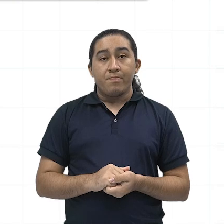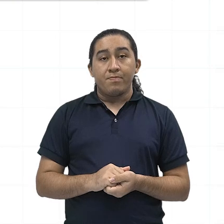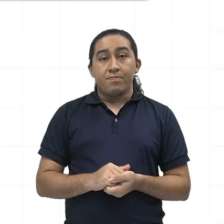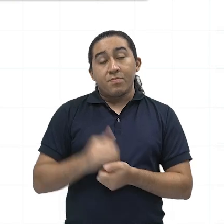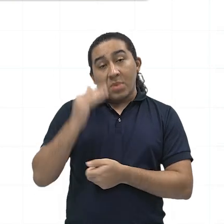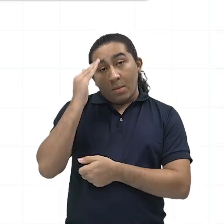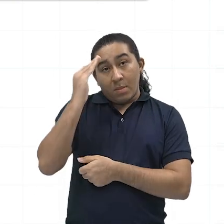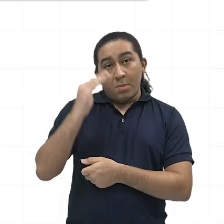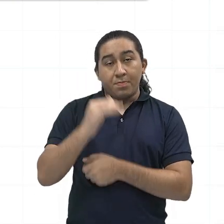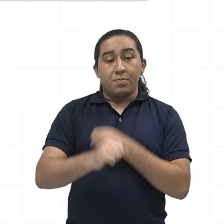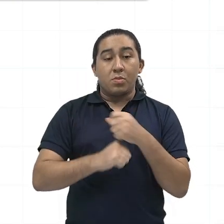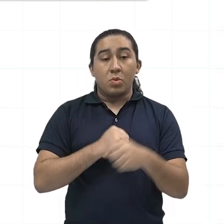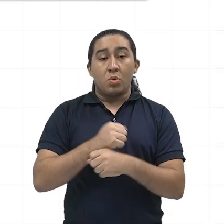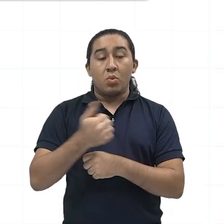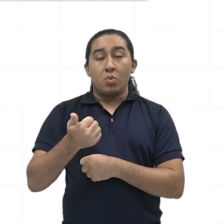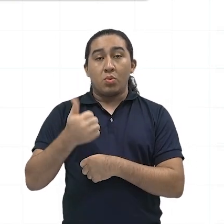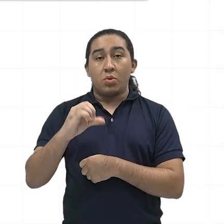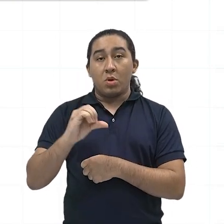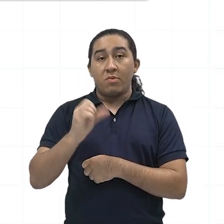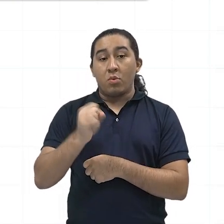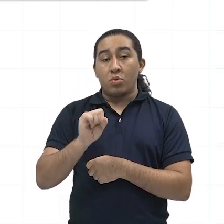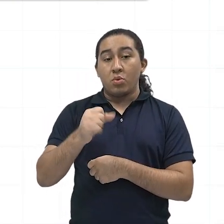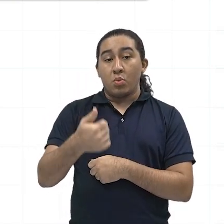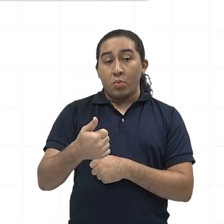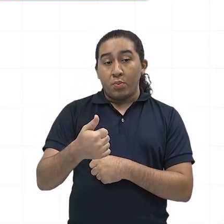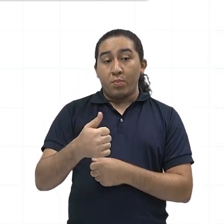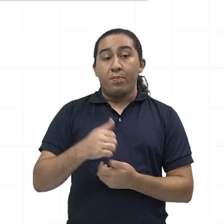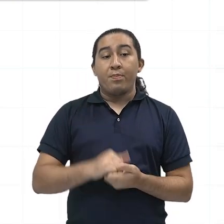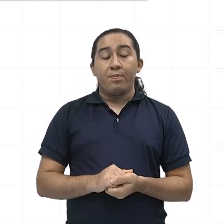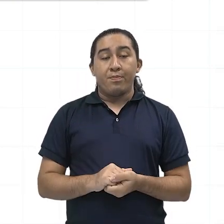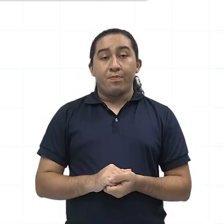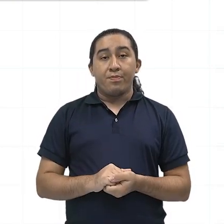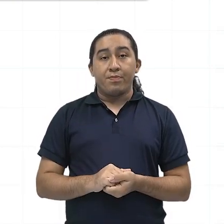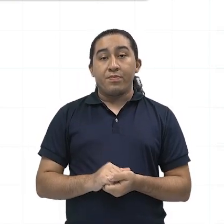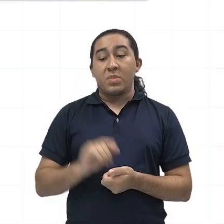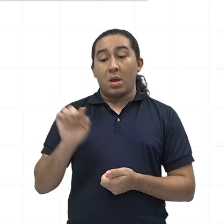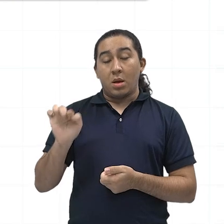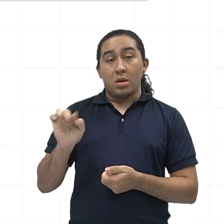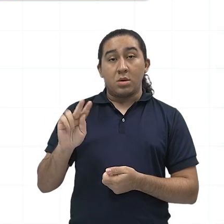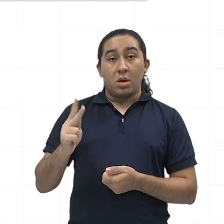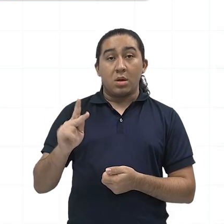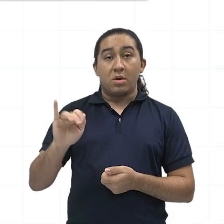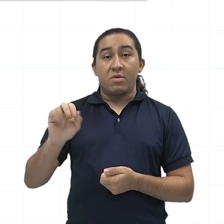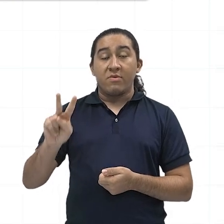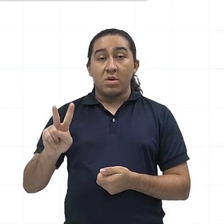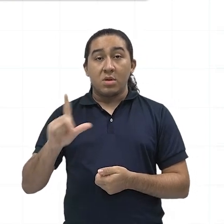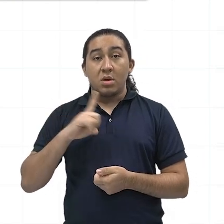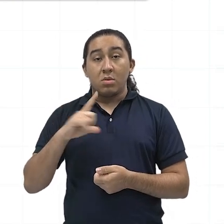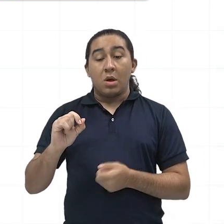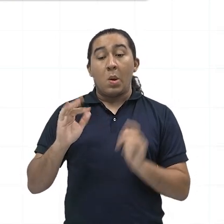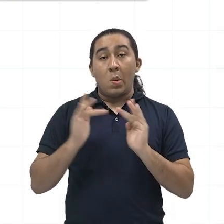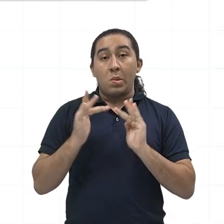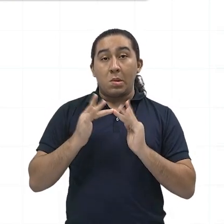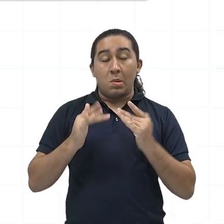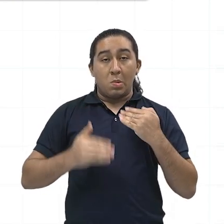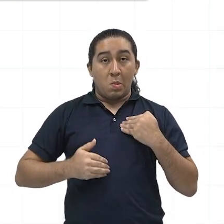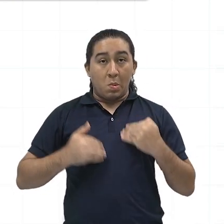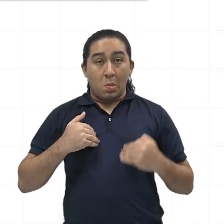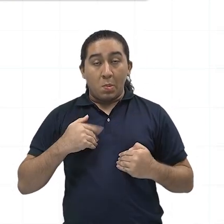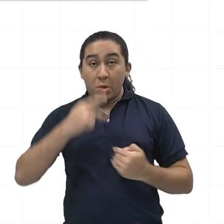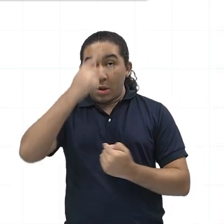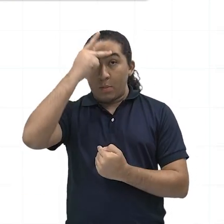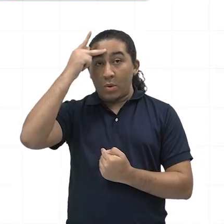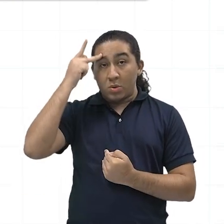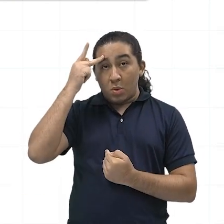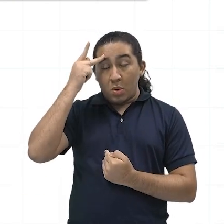especificamente no ano de 1981. O HIV ele atinge o sistema imunológico do indivíduo e